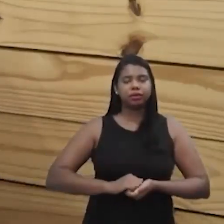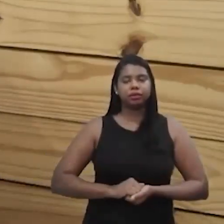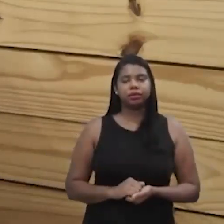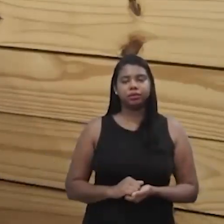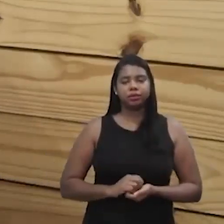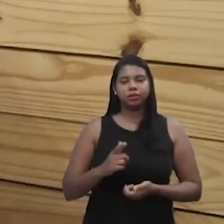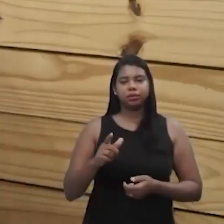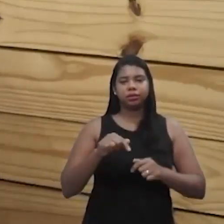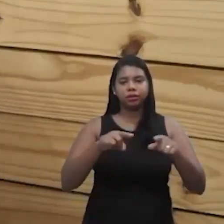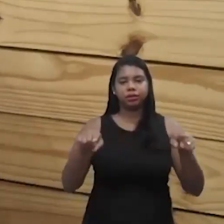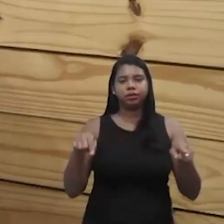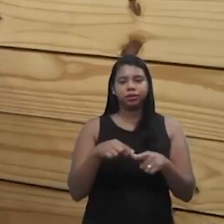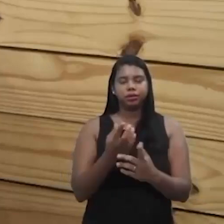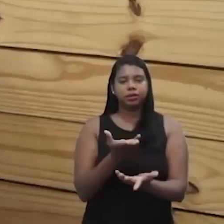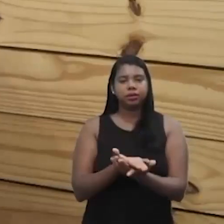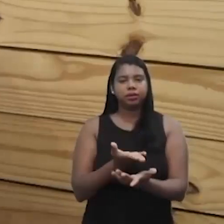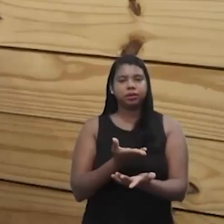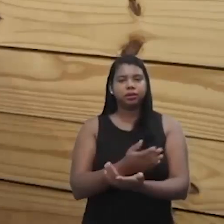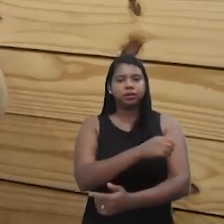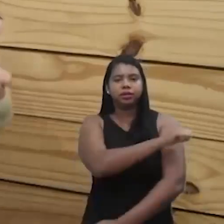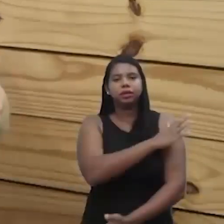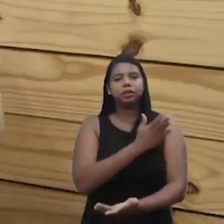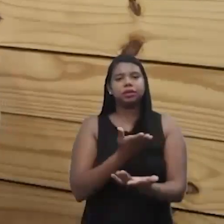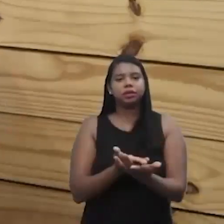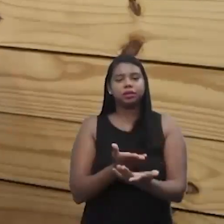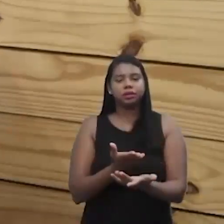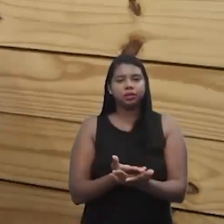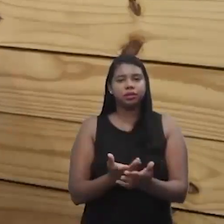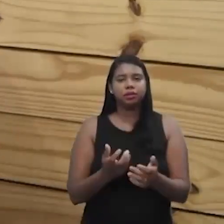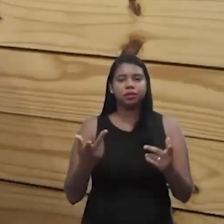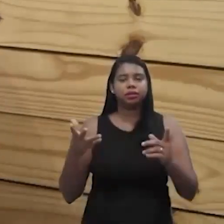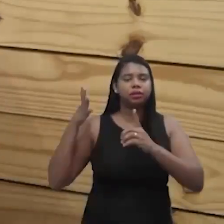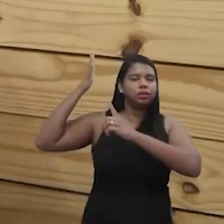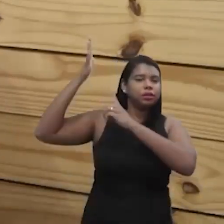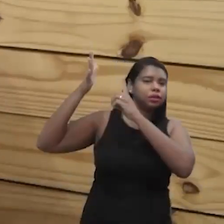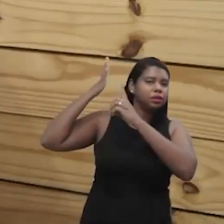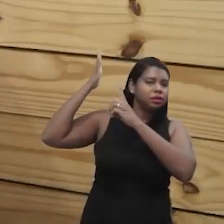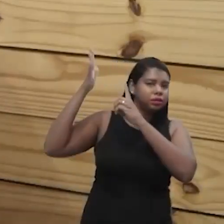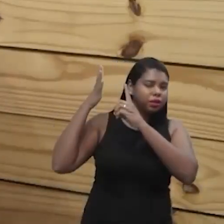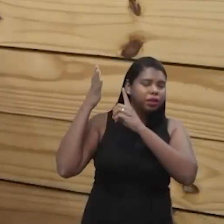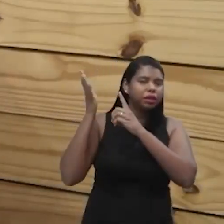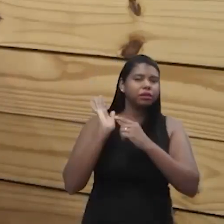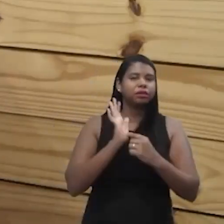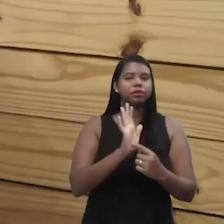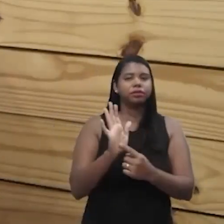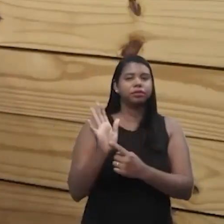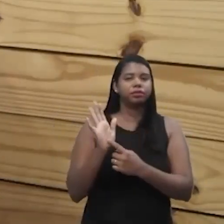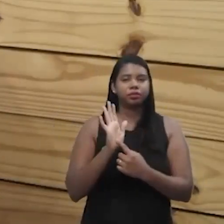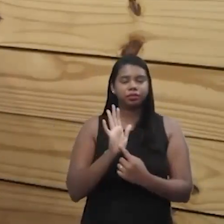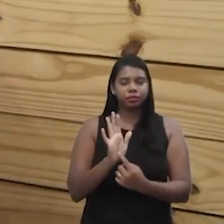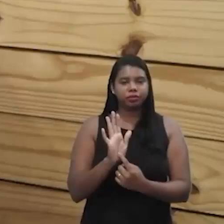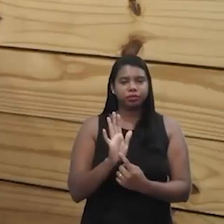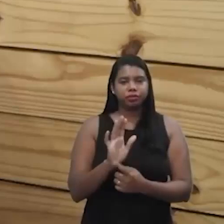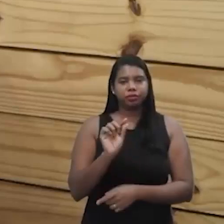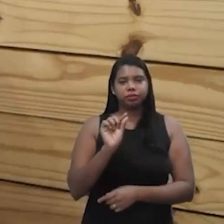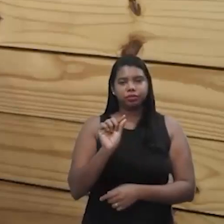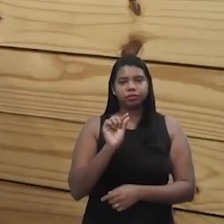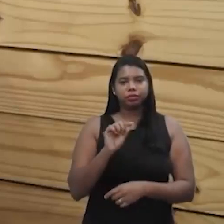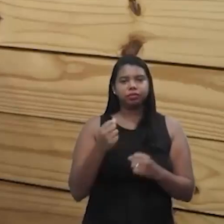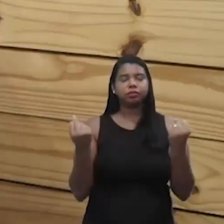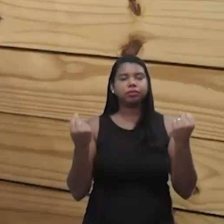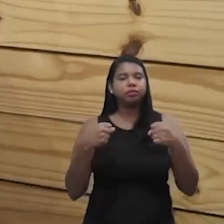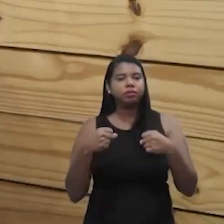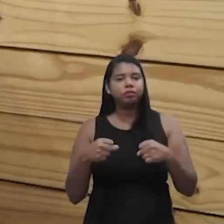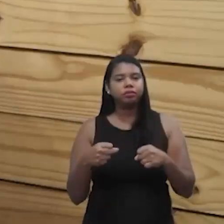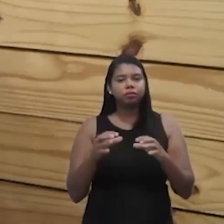em sala de aula, com alunos, mas também em algumas palestras que a gente procura trazer, é mostrar que